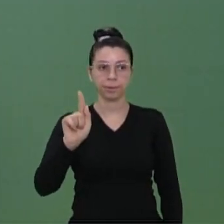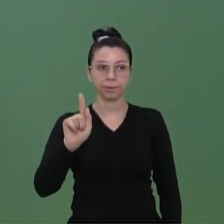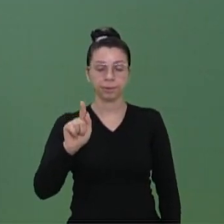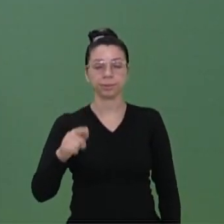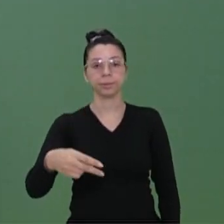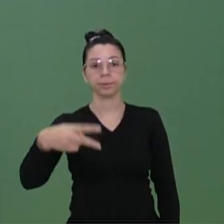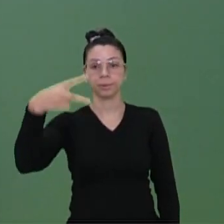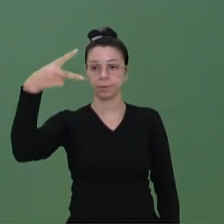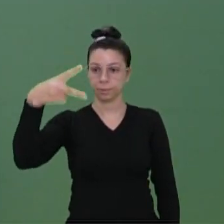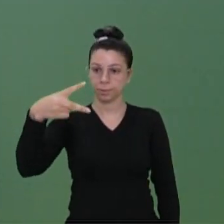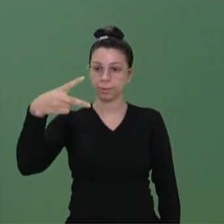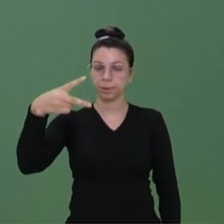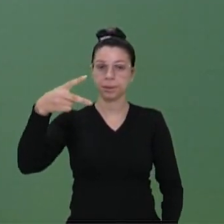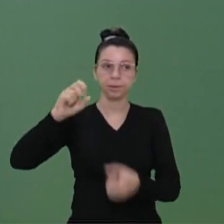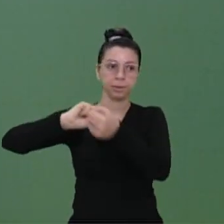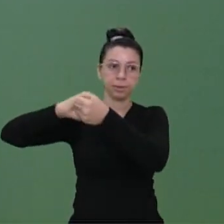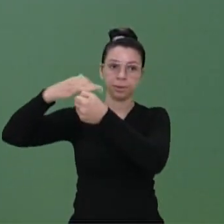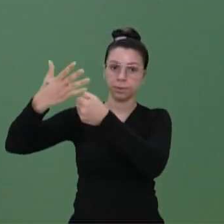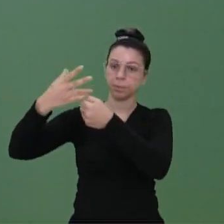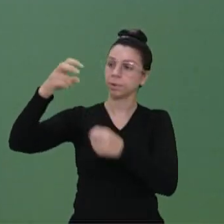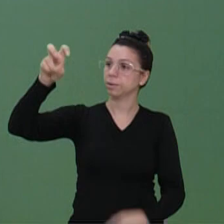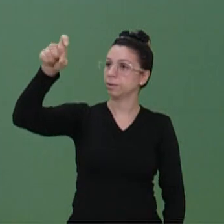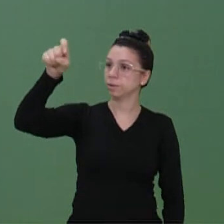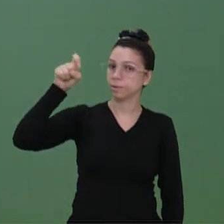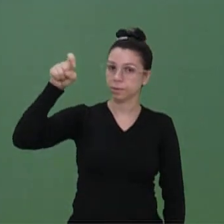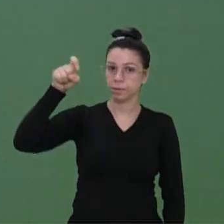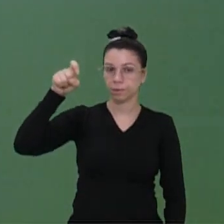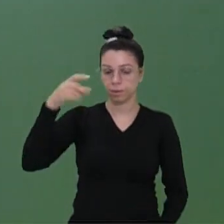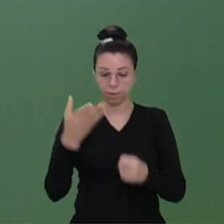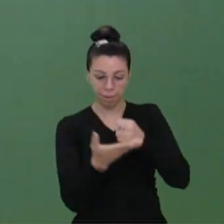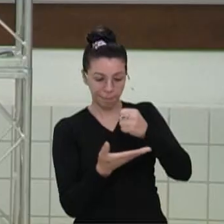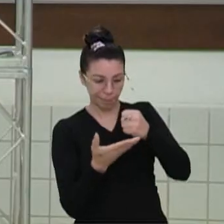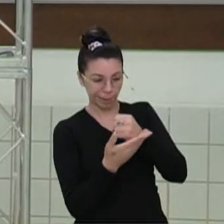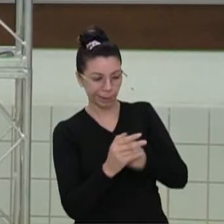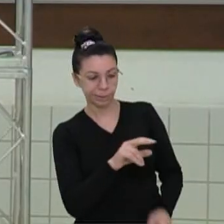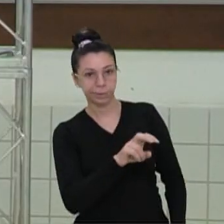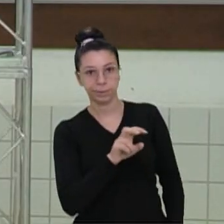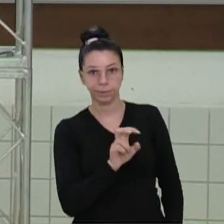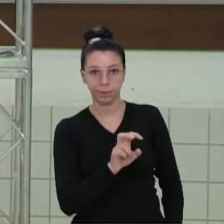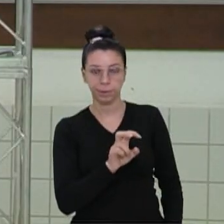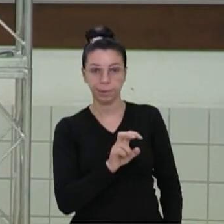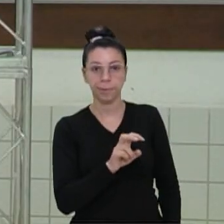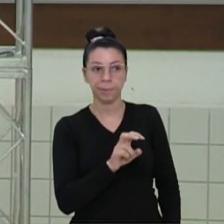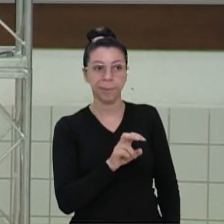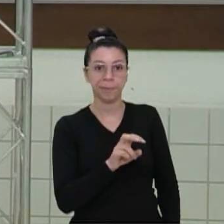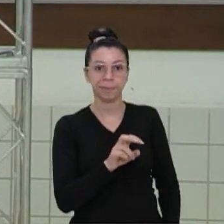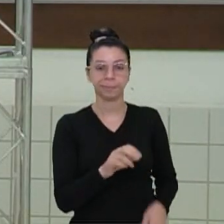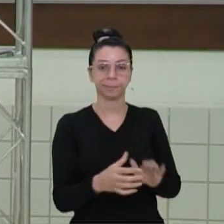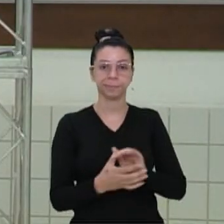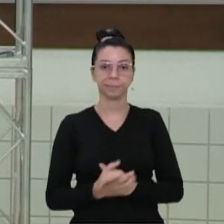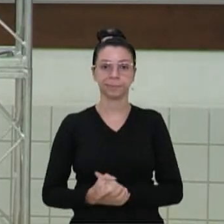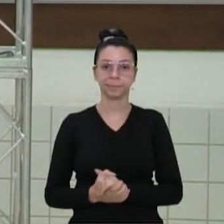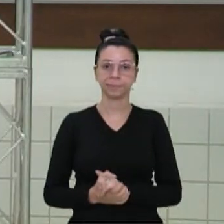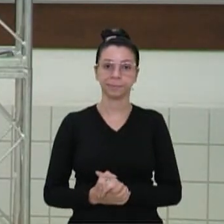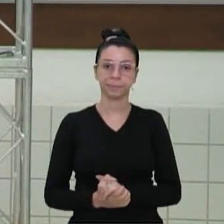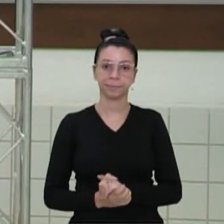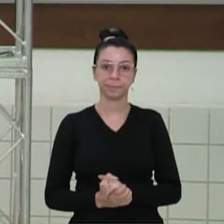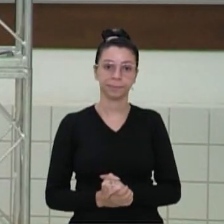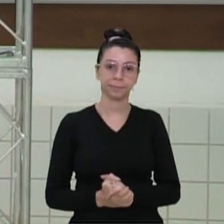de 2 elevado a x na base 5, né? Na tela, ó, log de 2 elevado a x na base